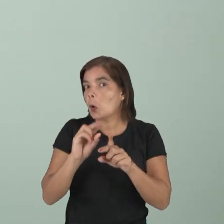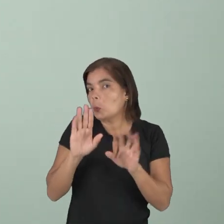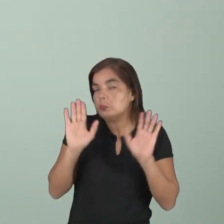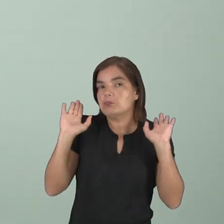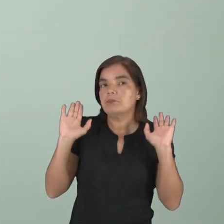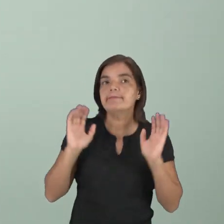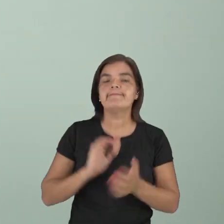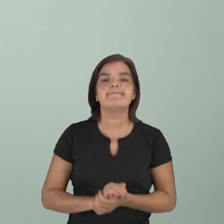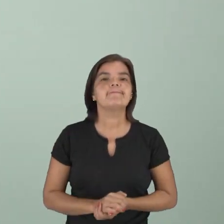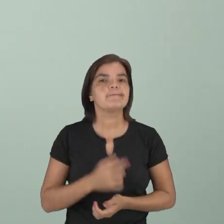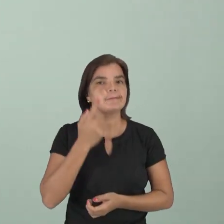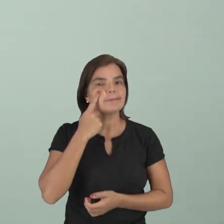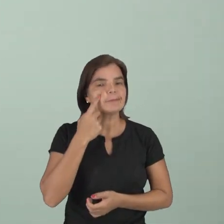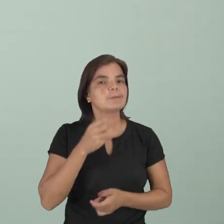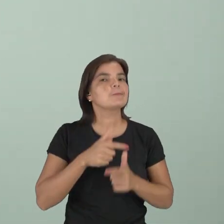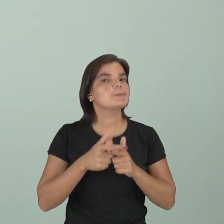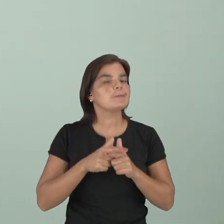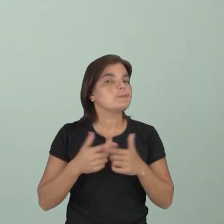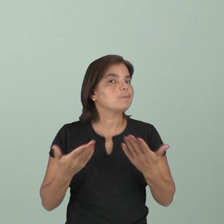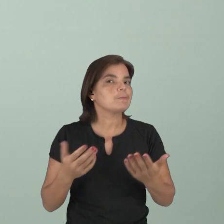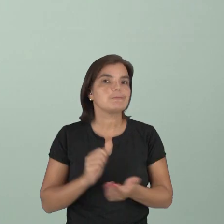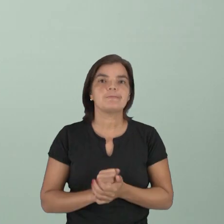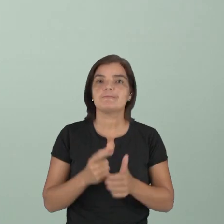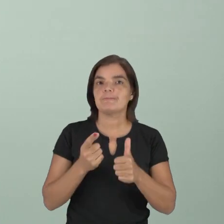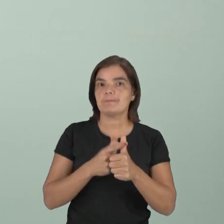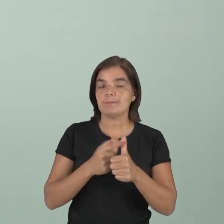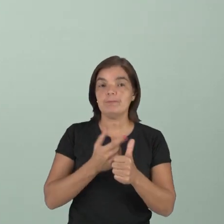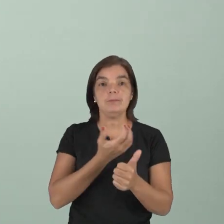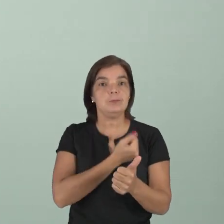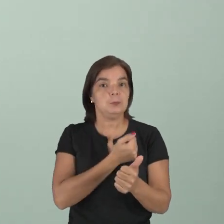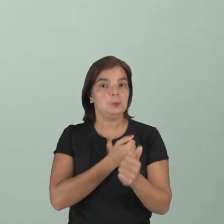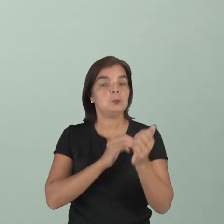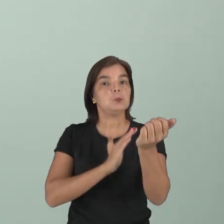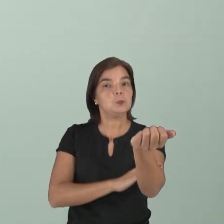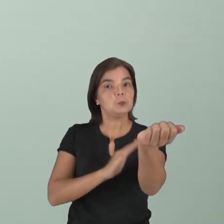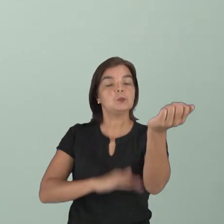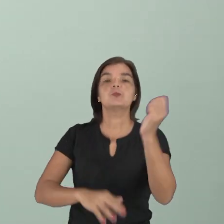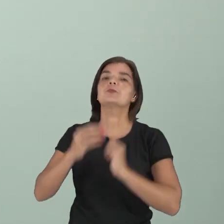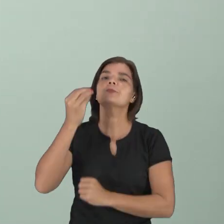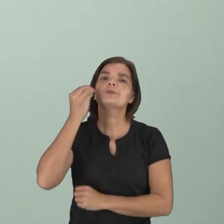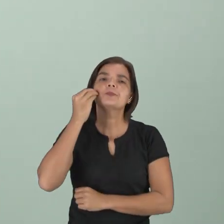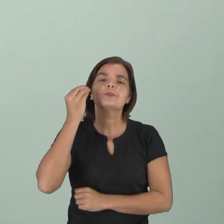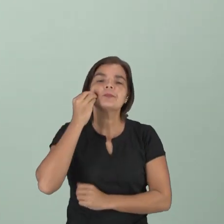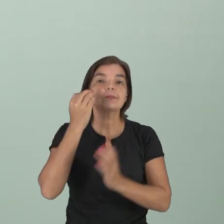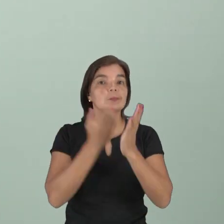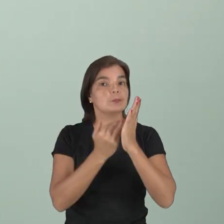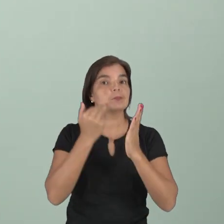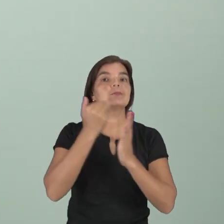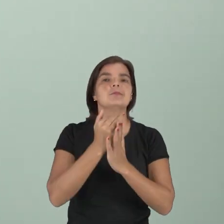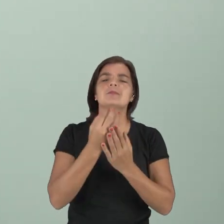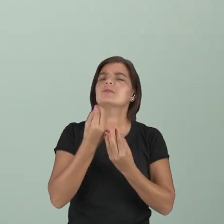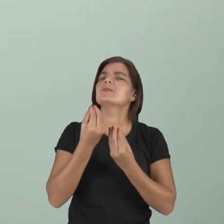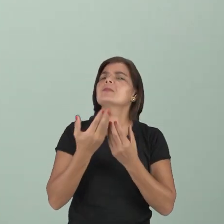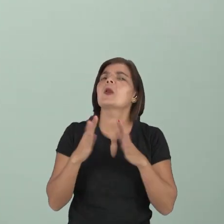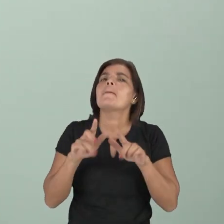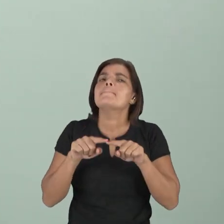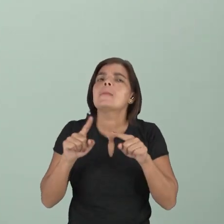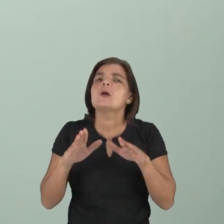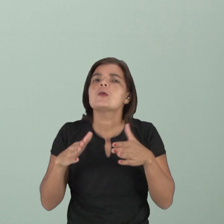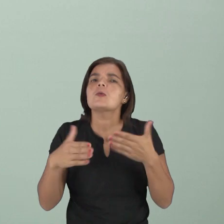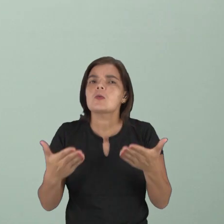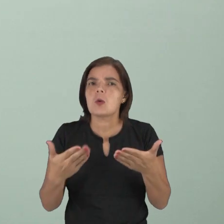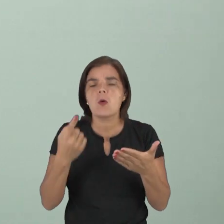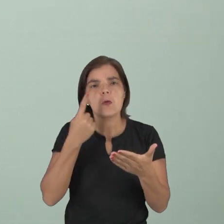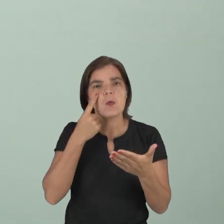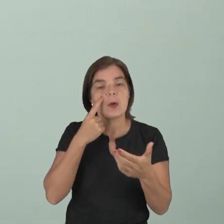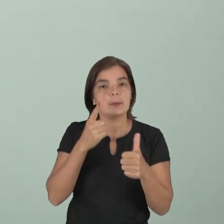ou, enfim, continuar tendo problemas? Primeiro, se o valor estava baixo, é tentar aumentar. Mas qual é o valor para